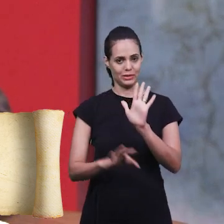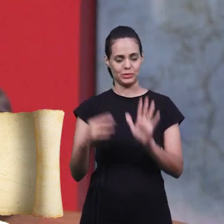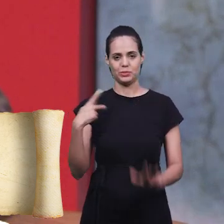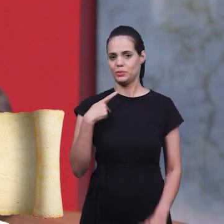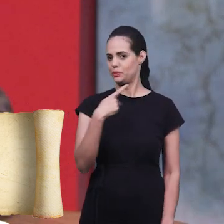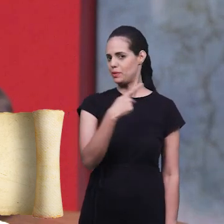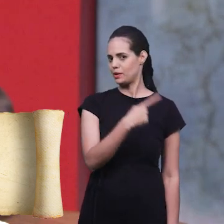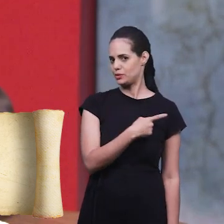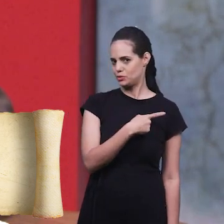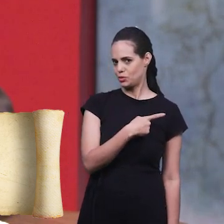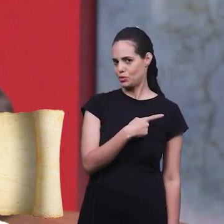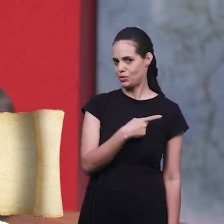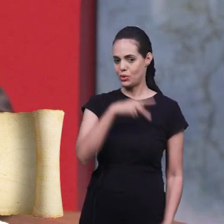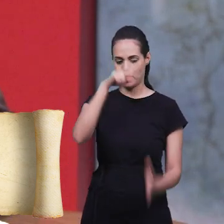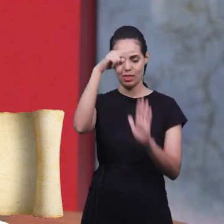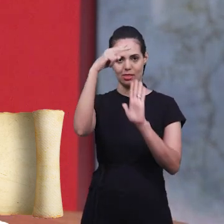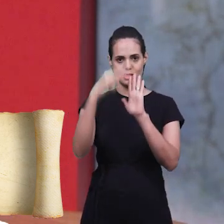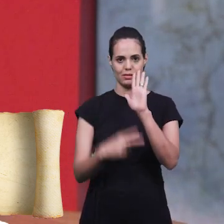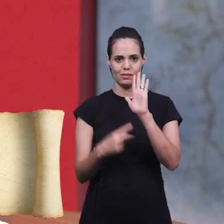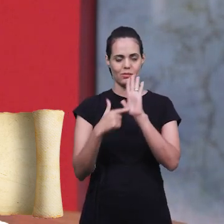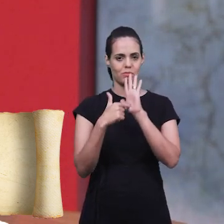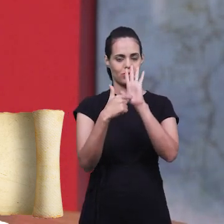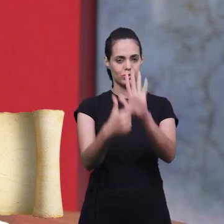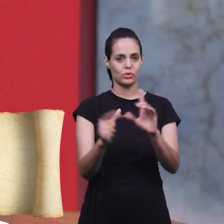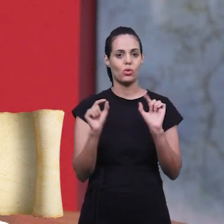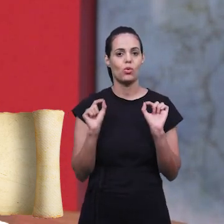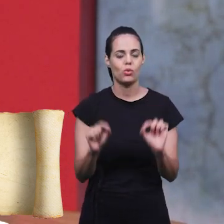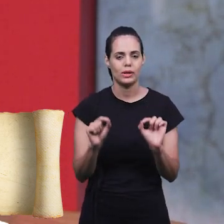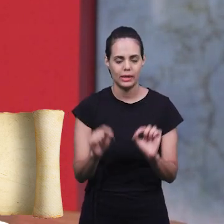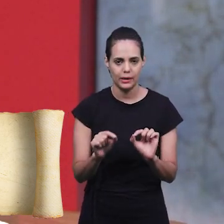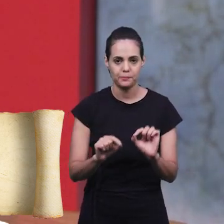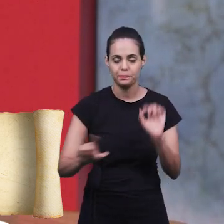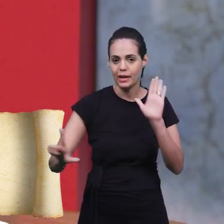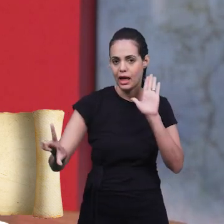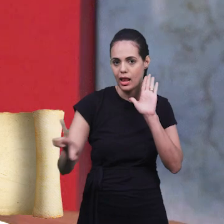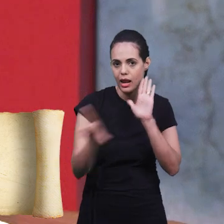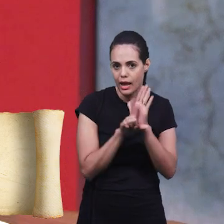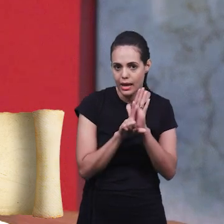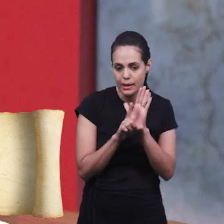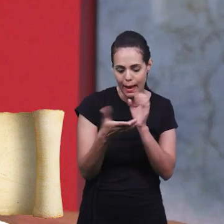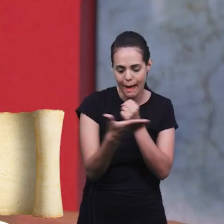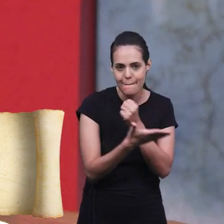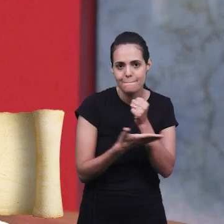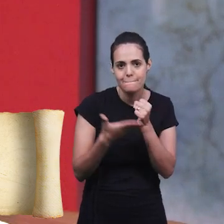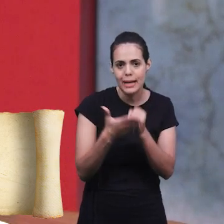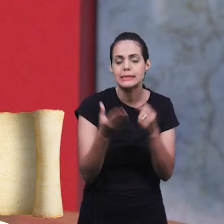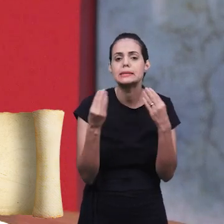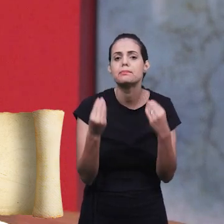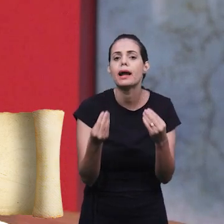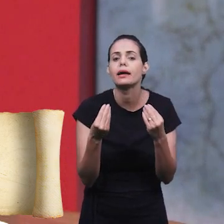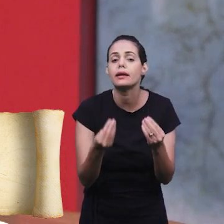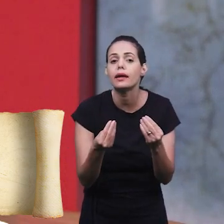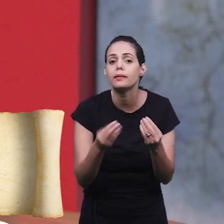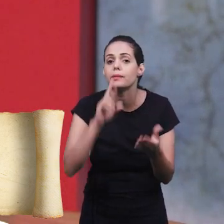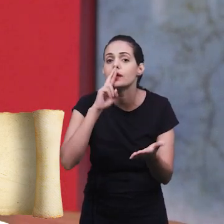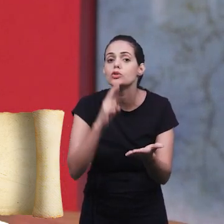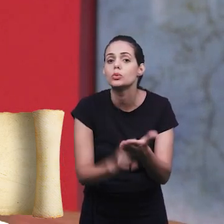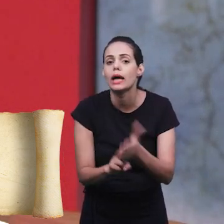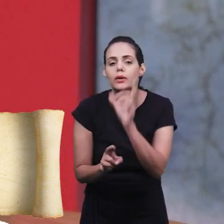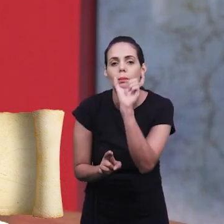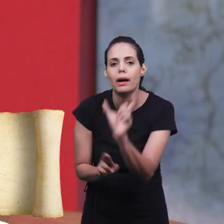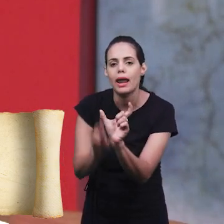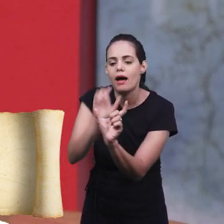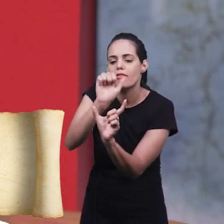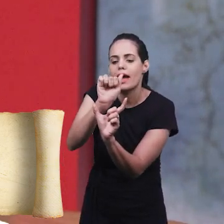O texto lido aqui pelo pastor Edson fala que a lei serviu de aio. E